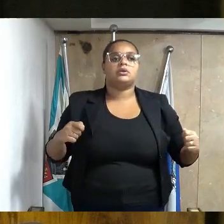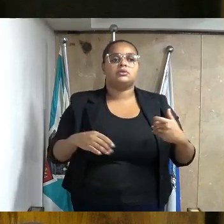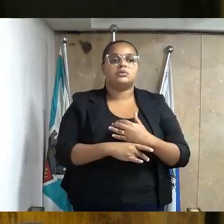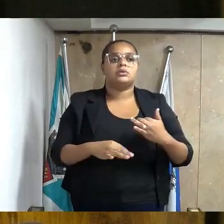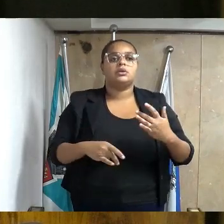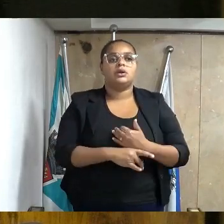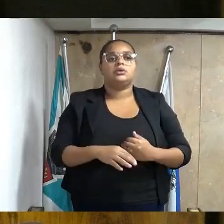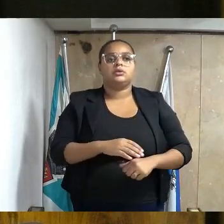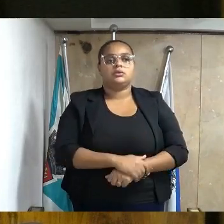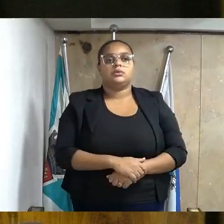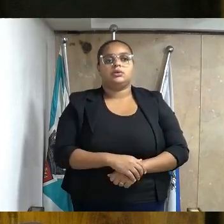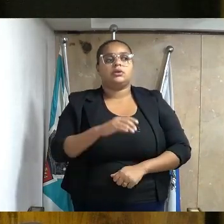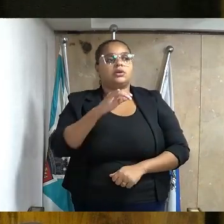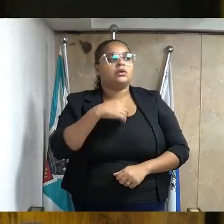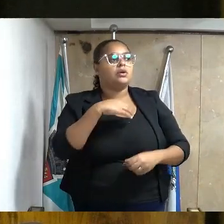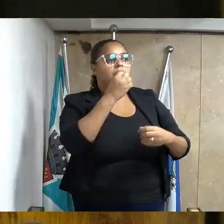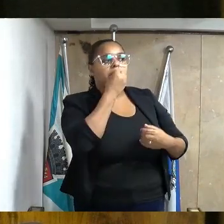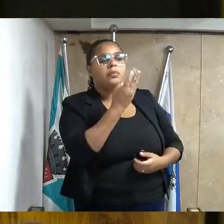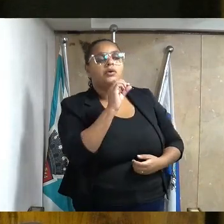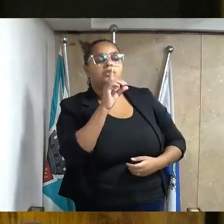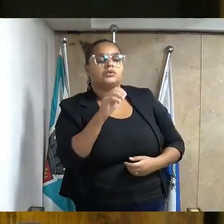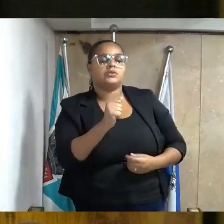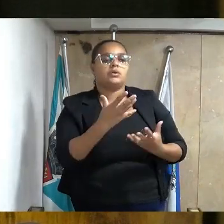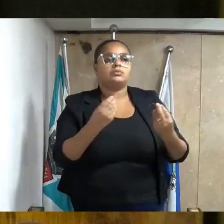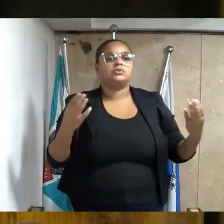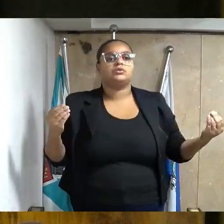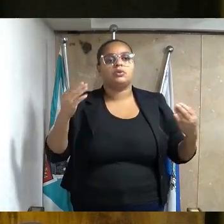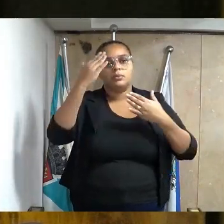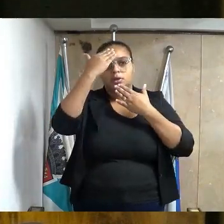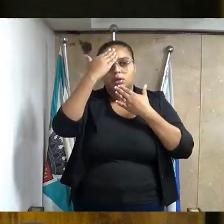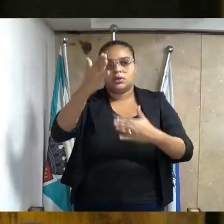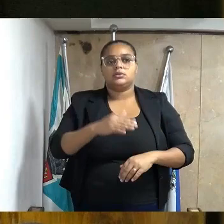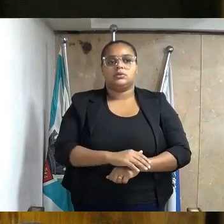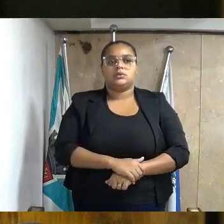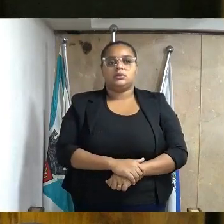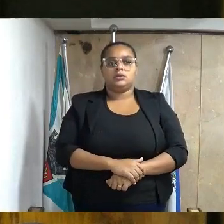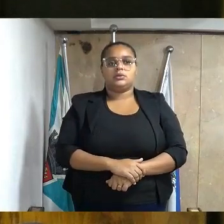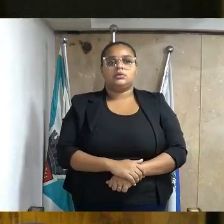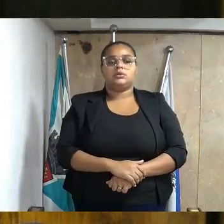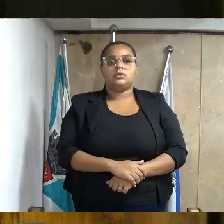Duque de Caxias. Tenham todos um bom dia, muito obrigado.